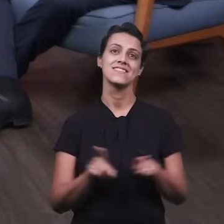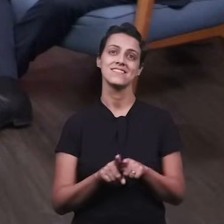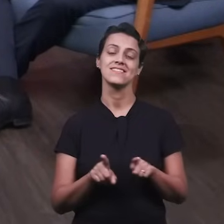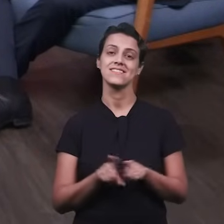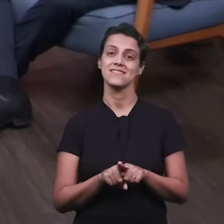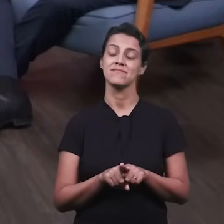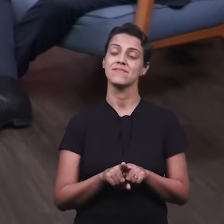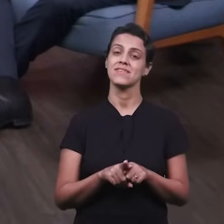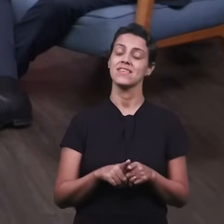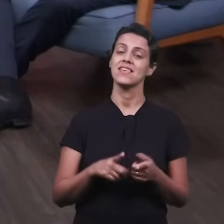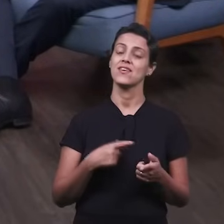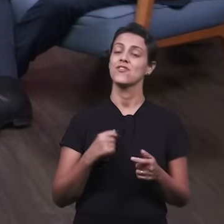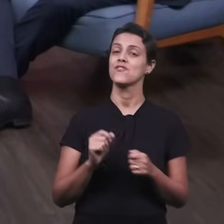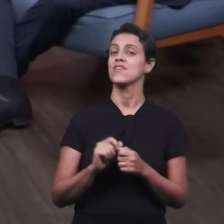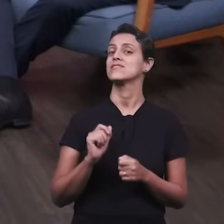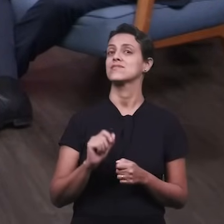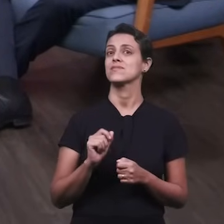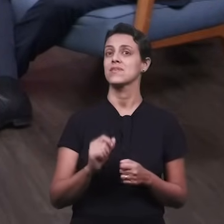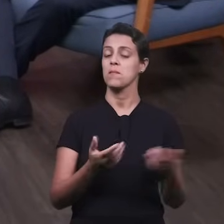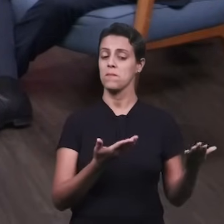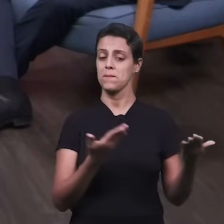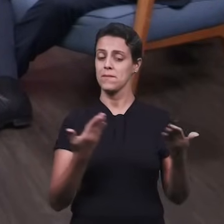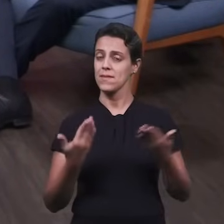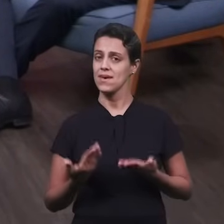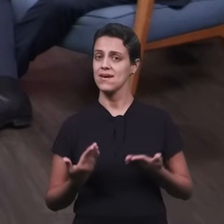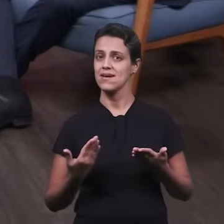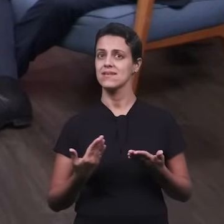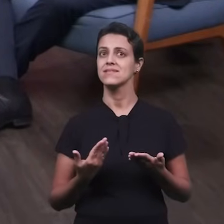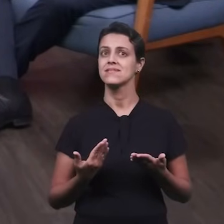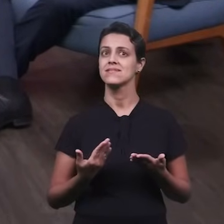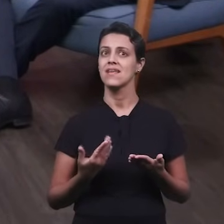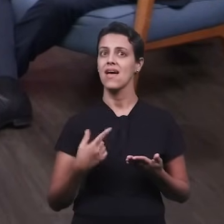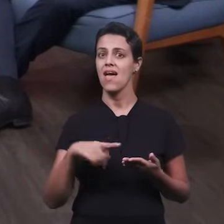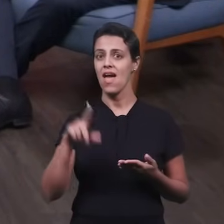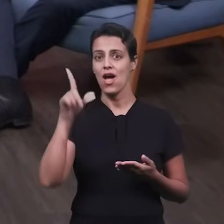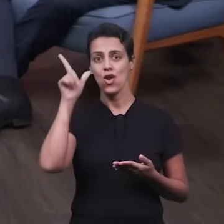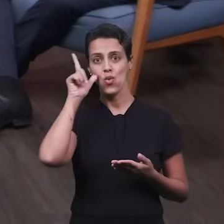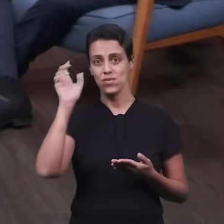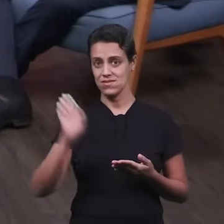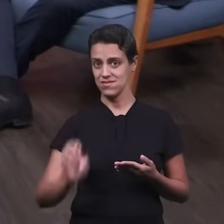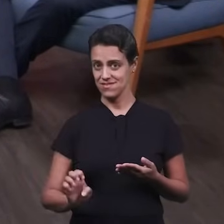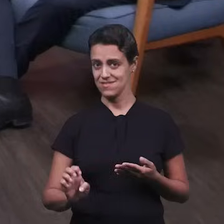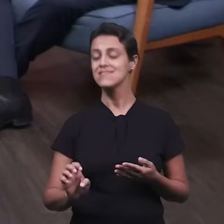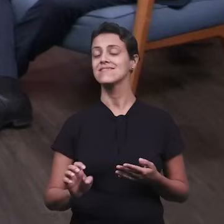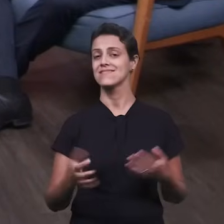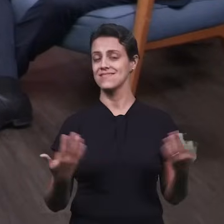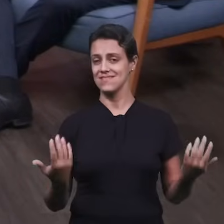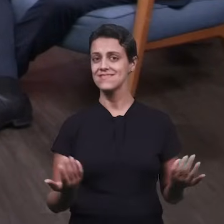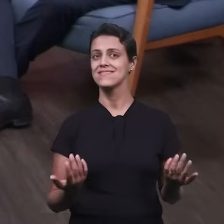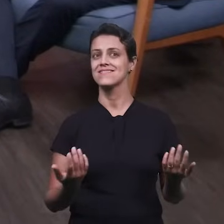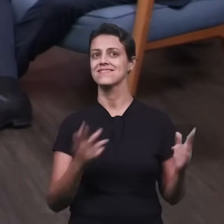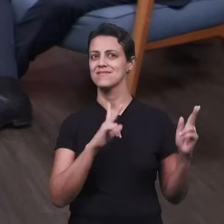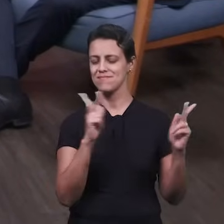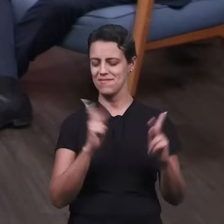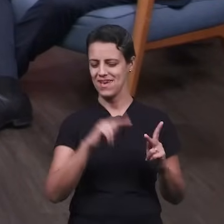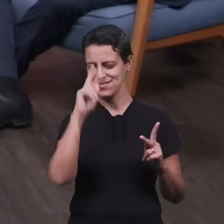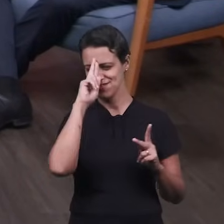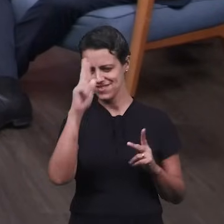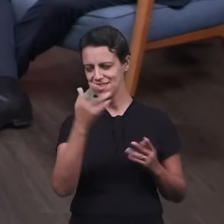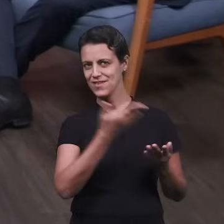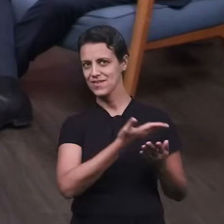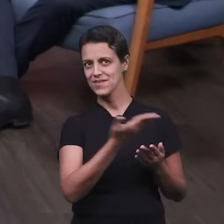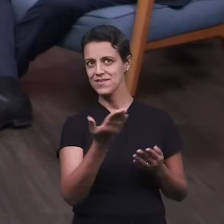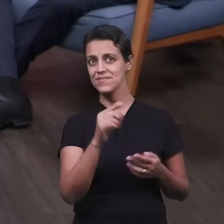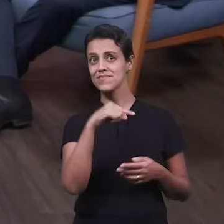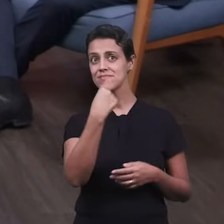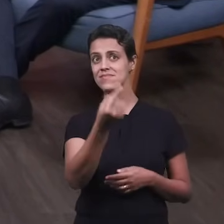Aqui eu vou fazer o seguinte: pastor convidado mesmo é o Luiz Eugênio, né? Luiz, paz do Senhor, seja bem-vindo. Senhor, paz do Senhor a